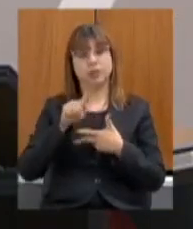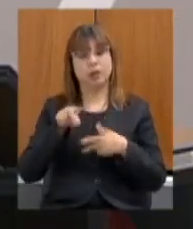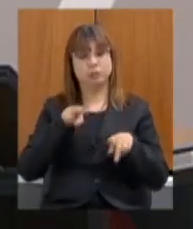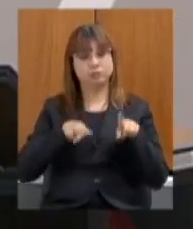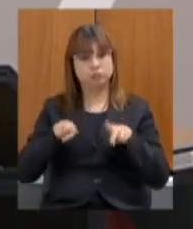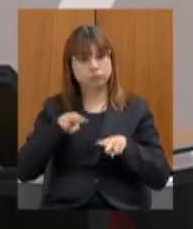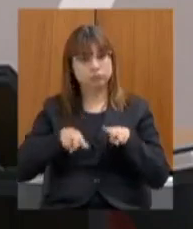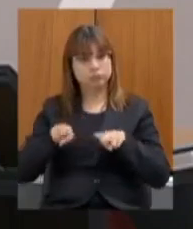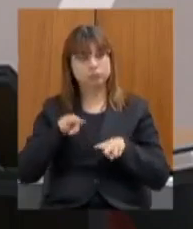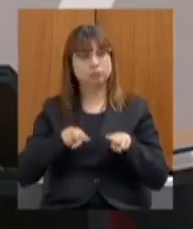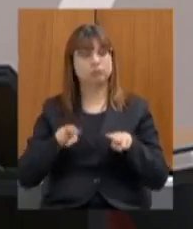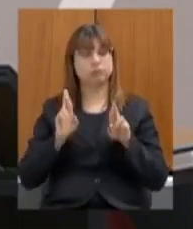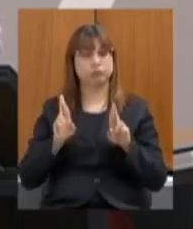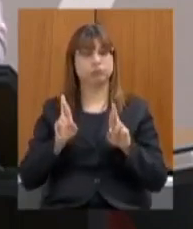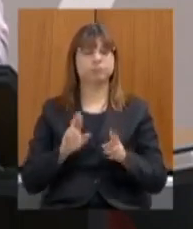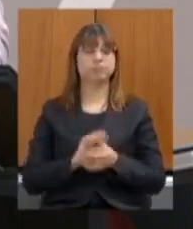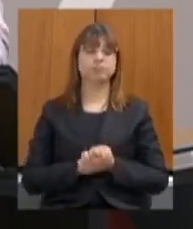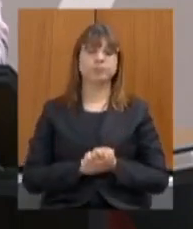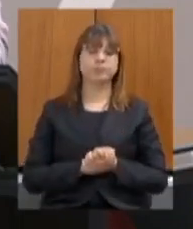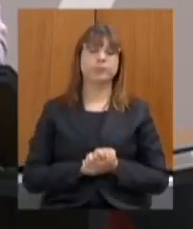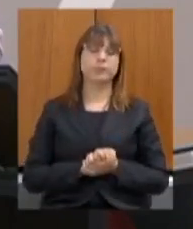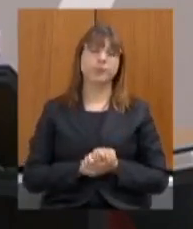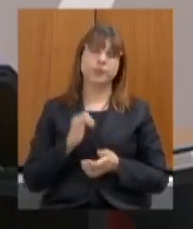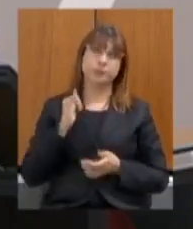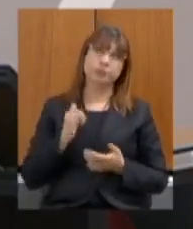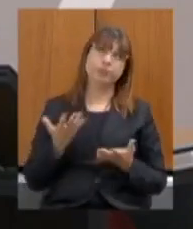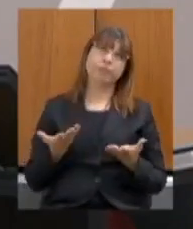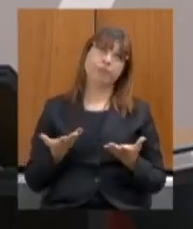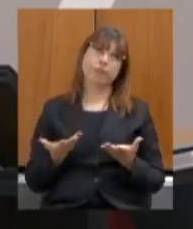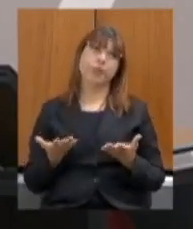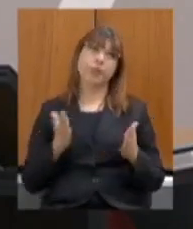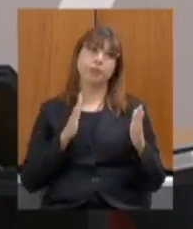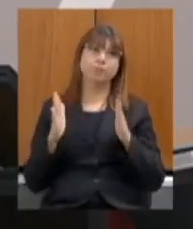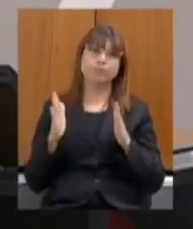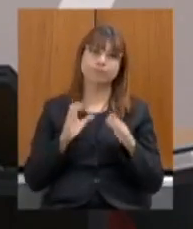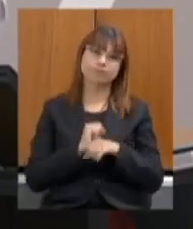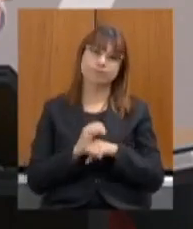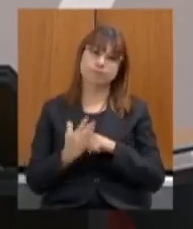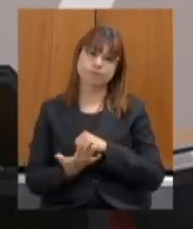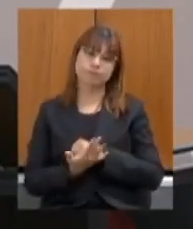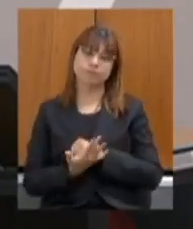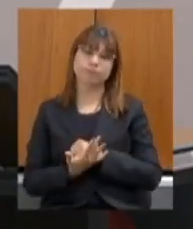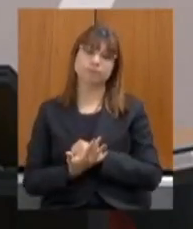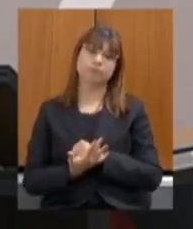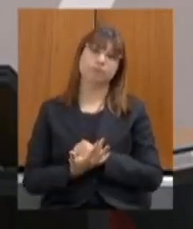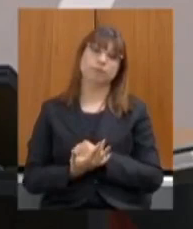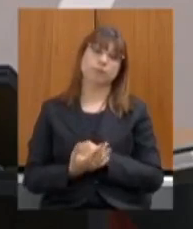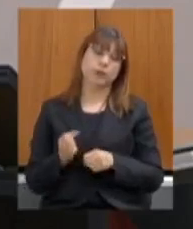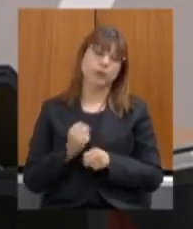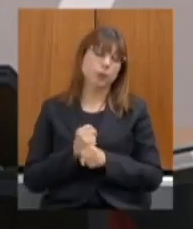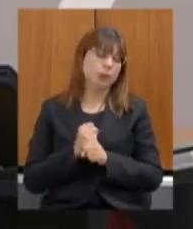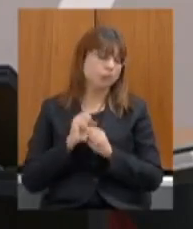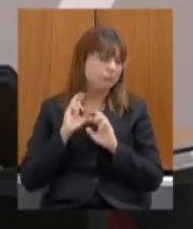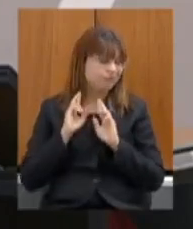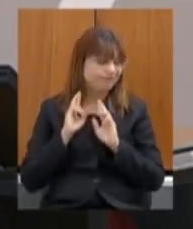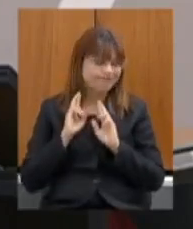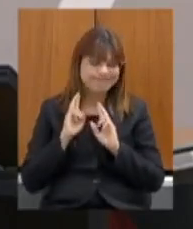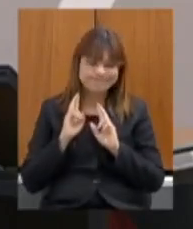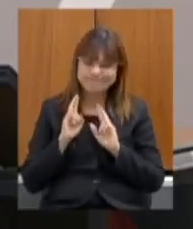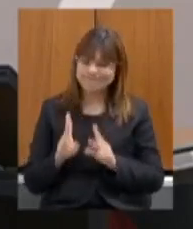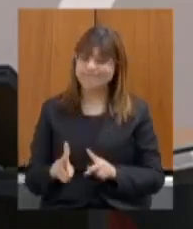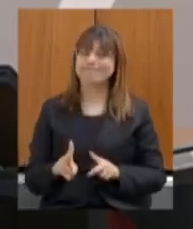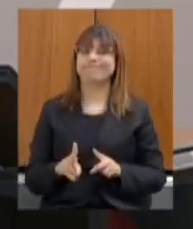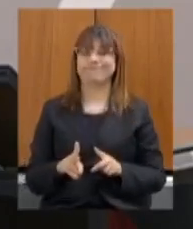Eu quero dizer que, durante a pandemia, nós tivemos um ano totalmente atípico, muito diferente,